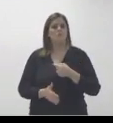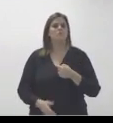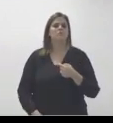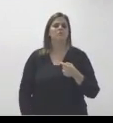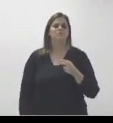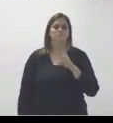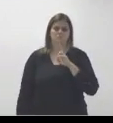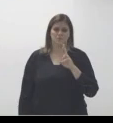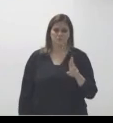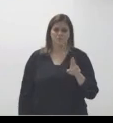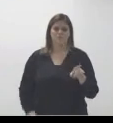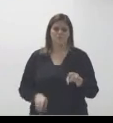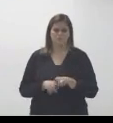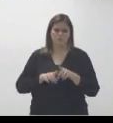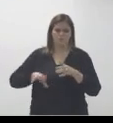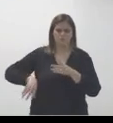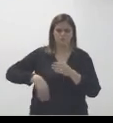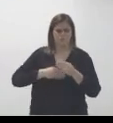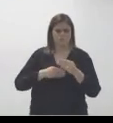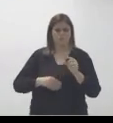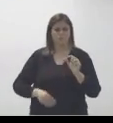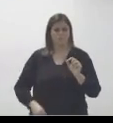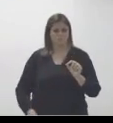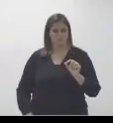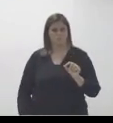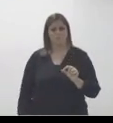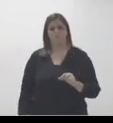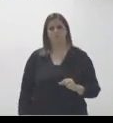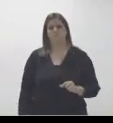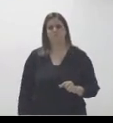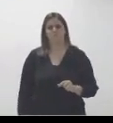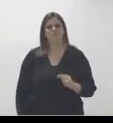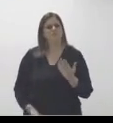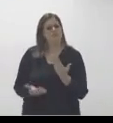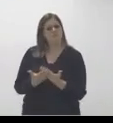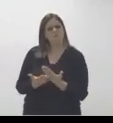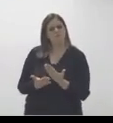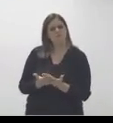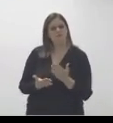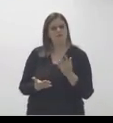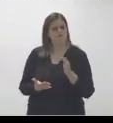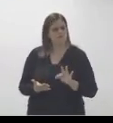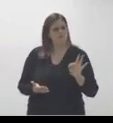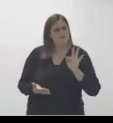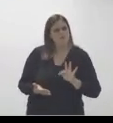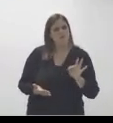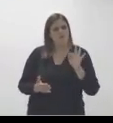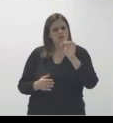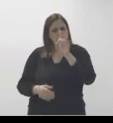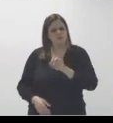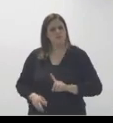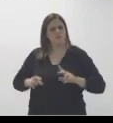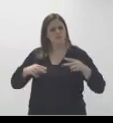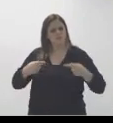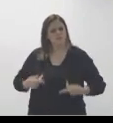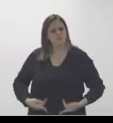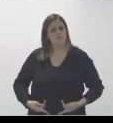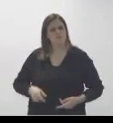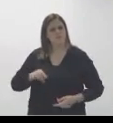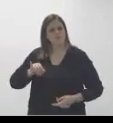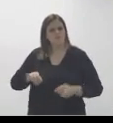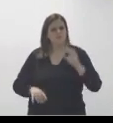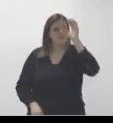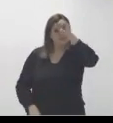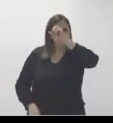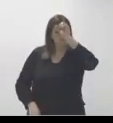ajuda a gente isso que o que lúcio trouxe logo no começo a desconstruir esse imaginário social é